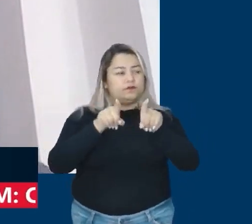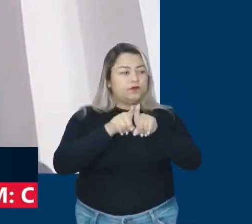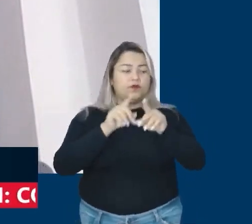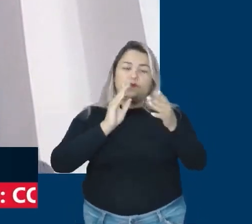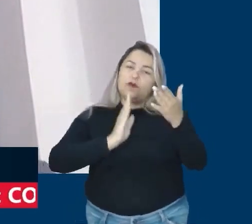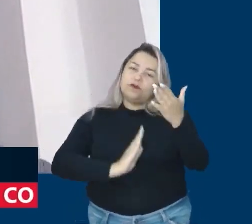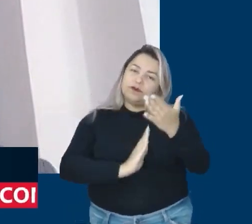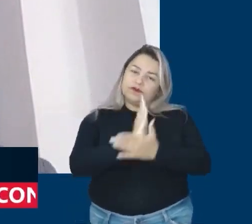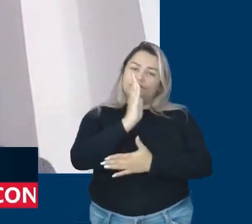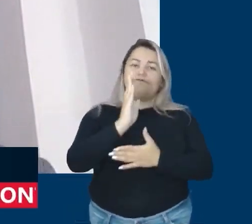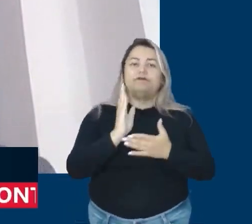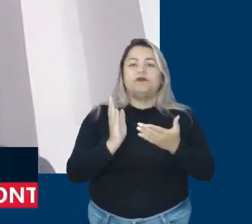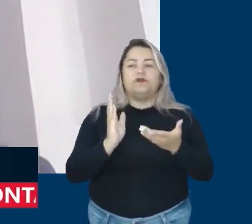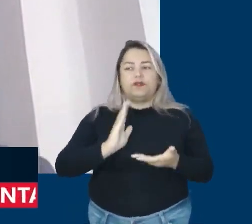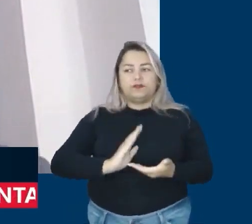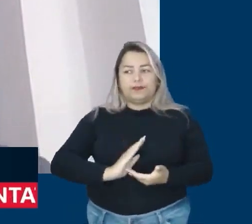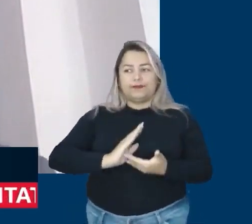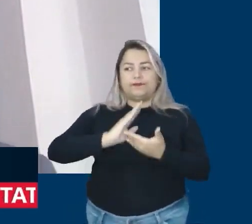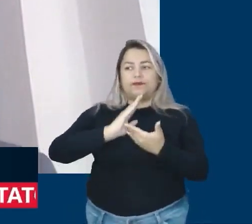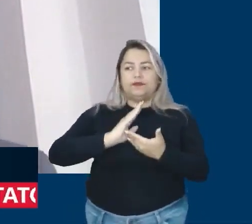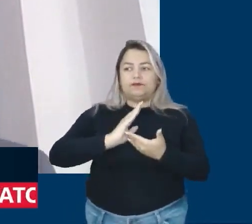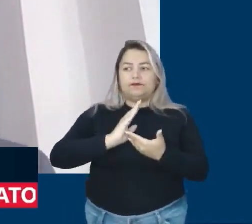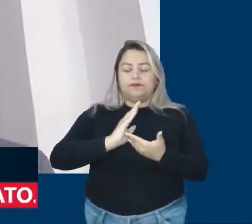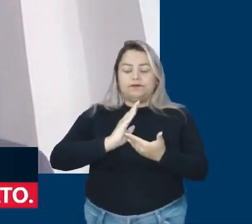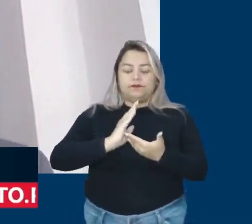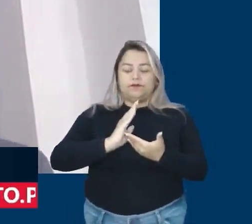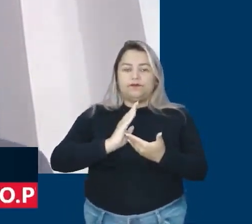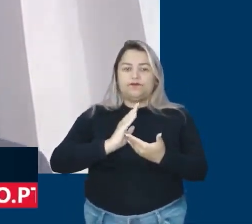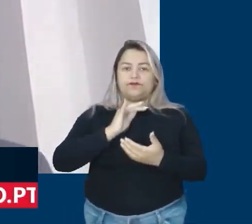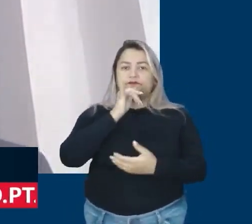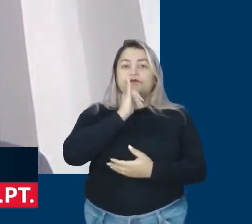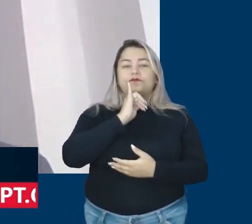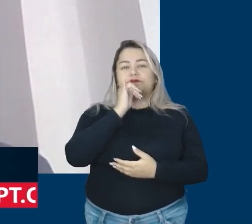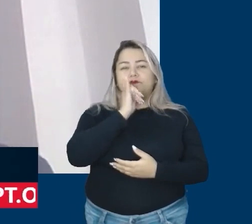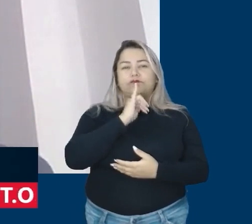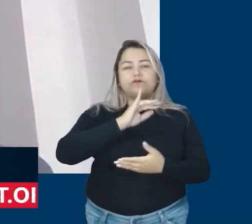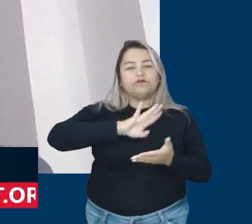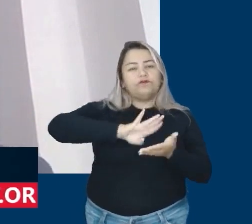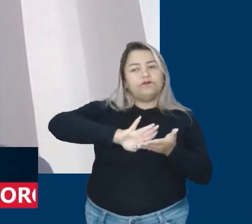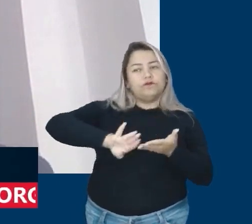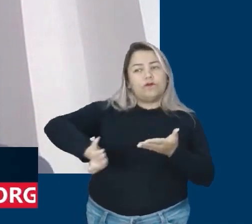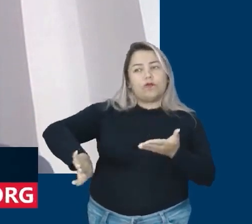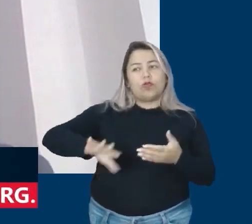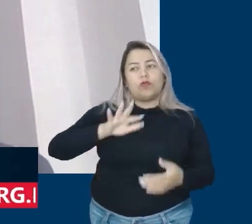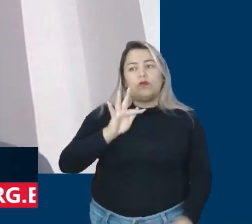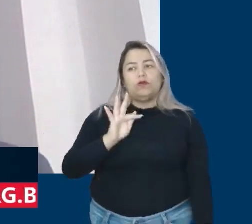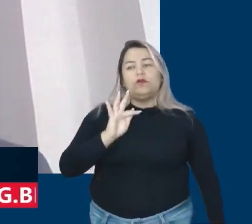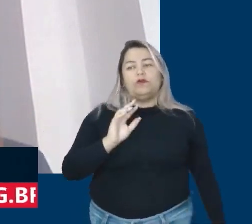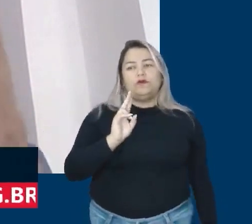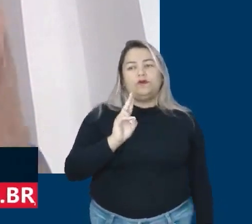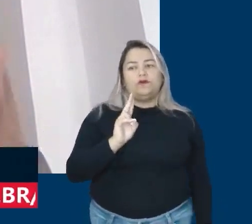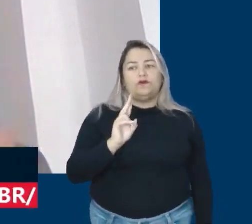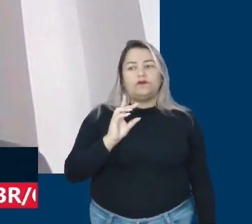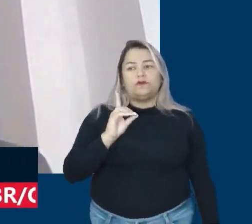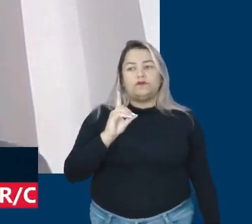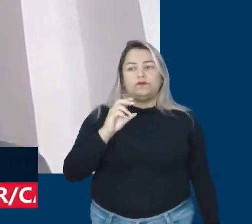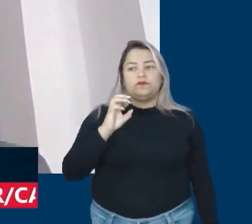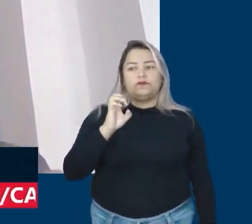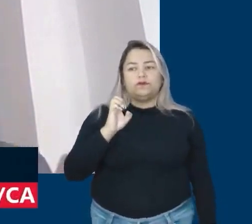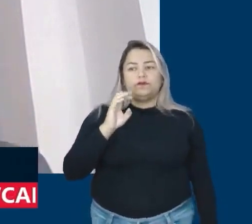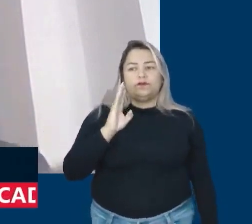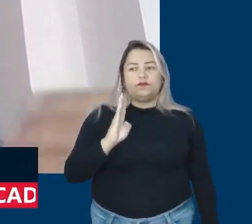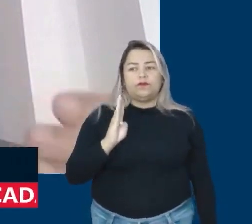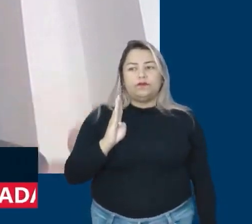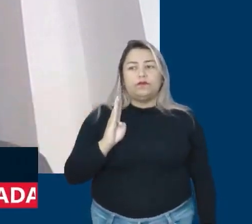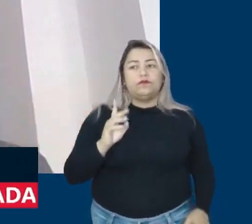na Câmara. O Senado, por exemplo, retirou o Fundeb da lista daquelas despesas